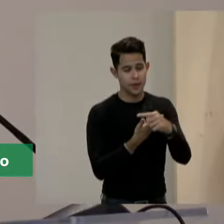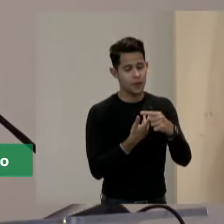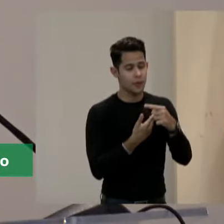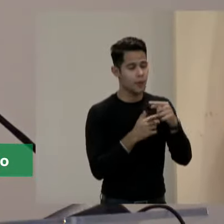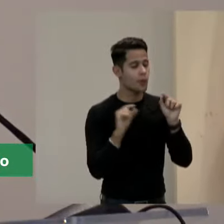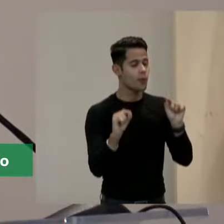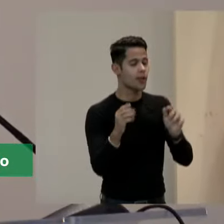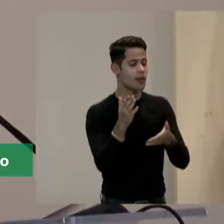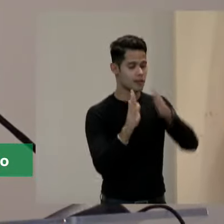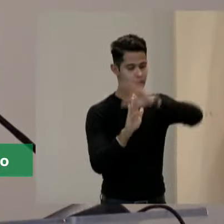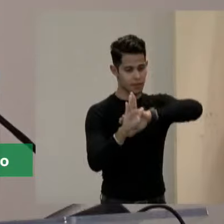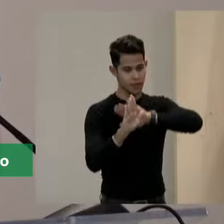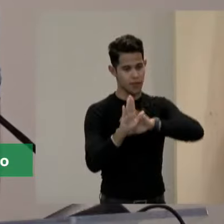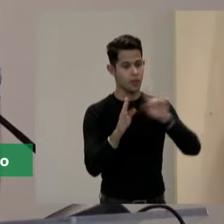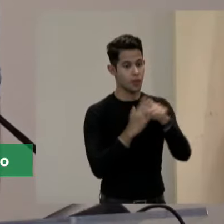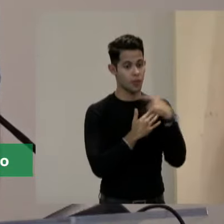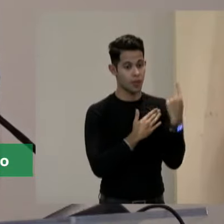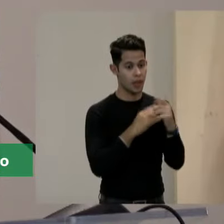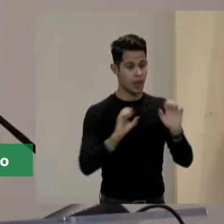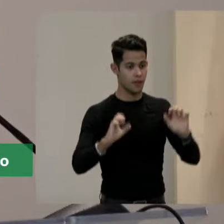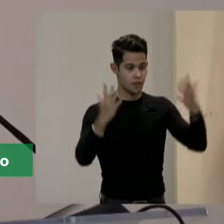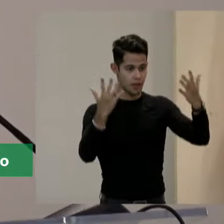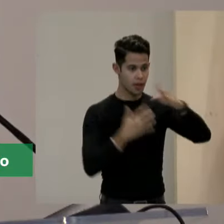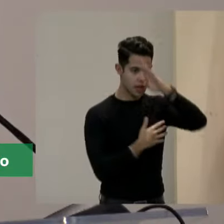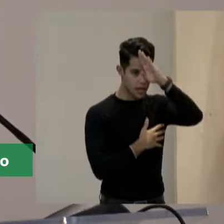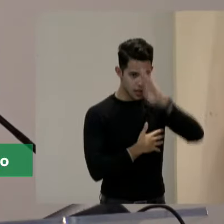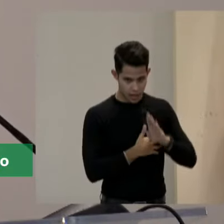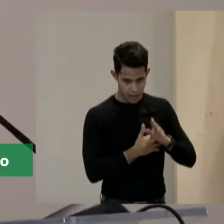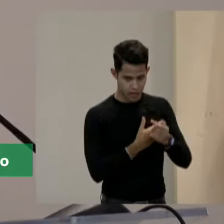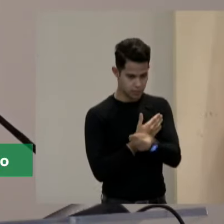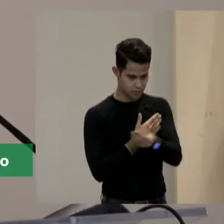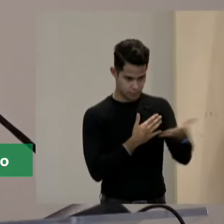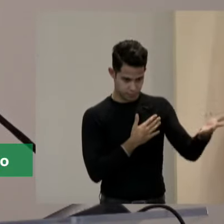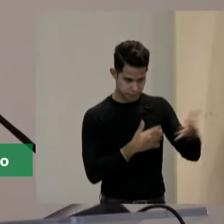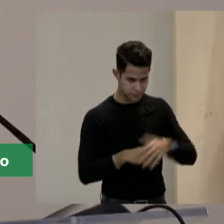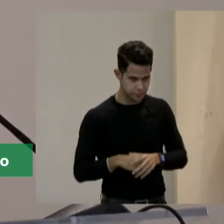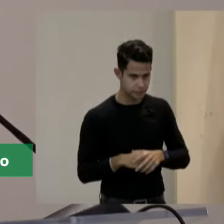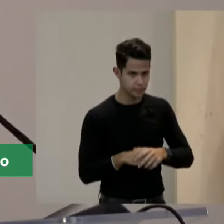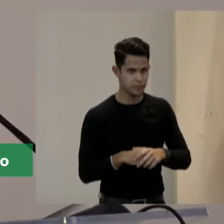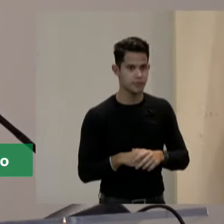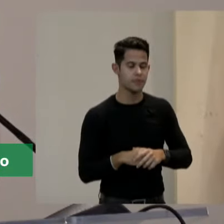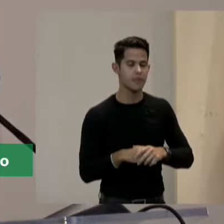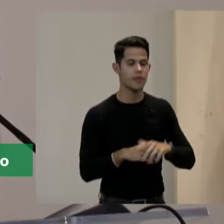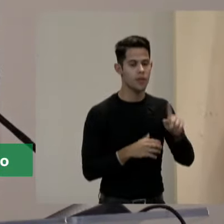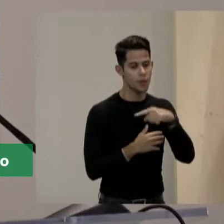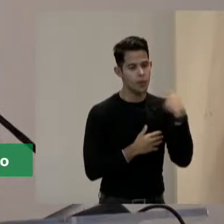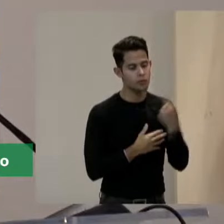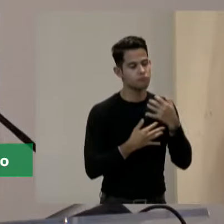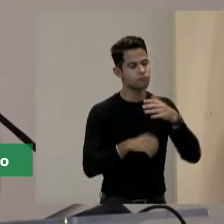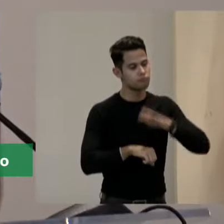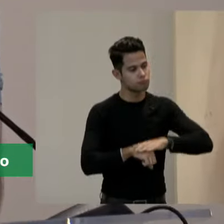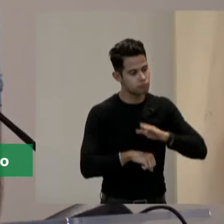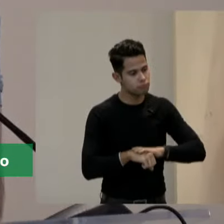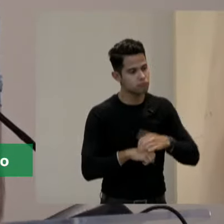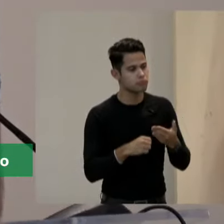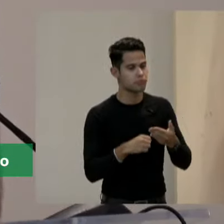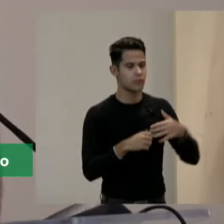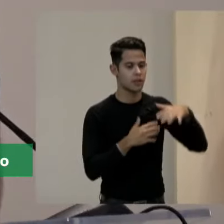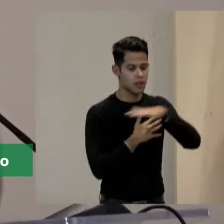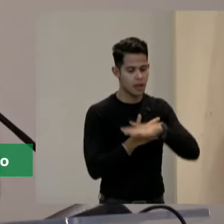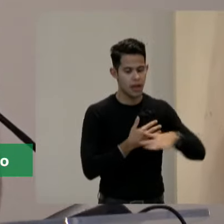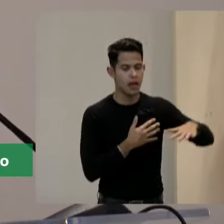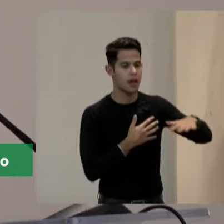que os nossos eventos são gratuitos, né? A gente somos críticos fervorosos do mercado que se